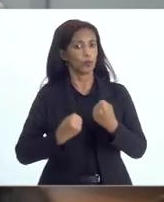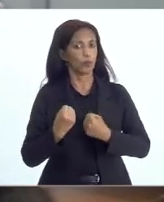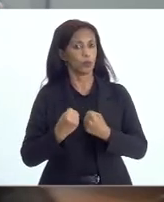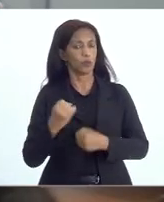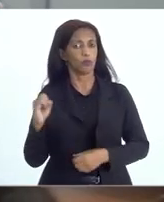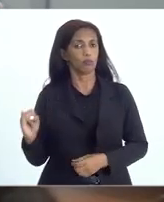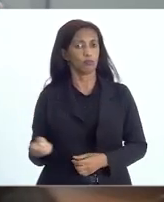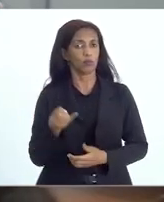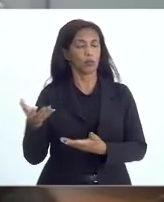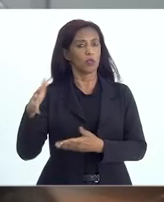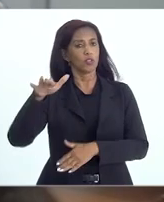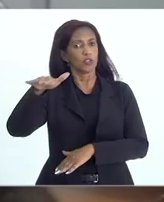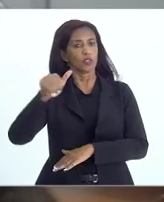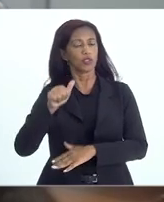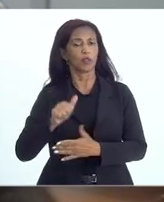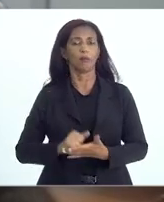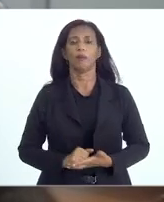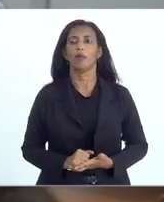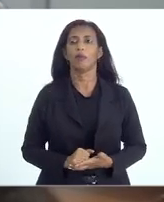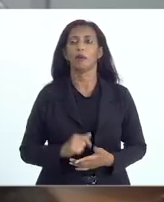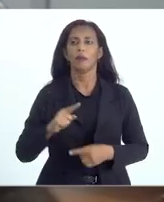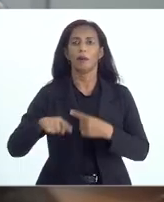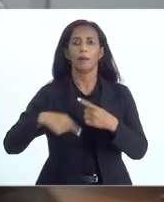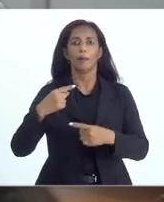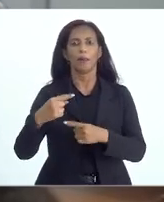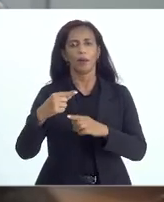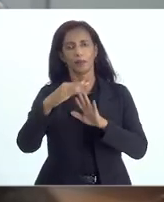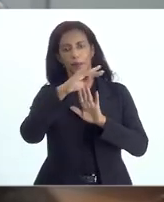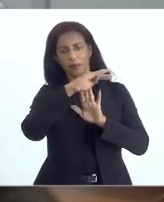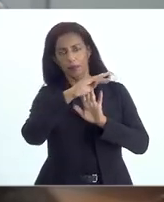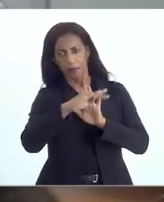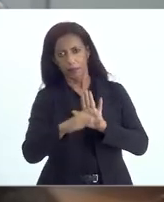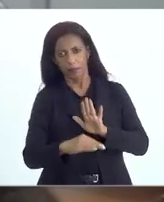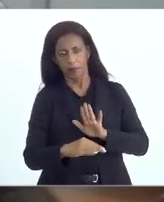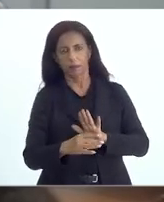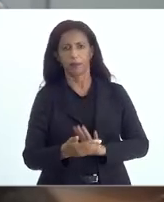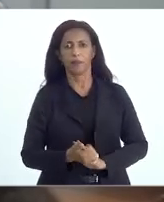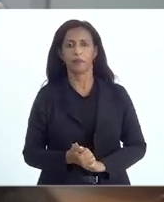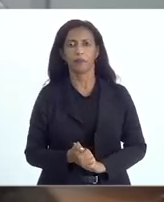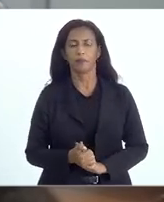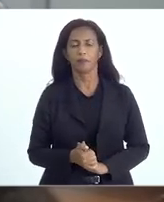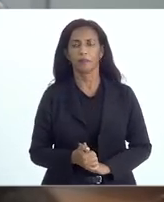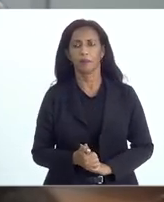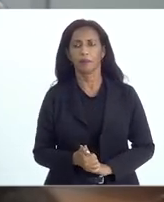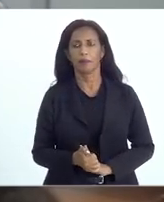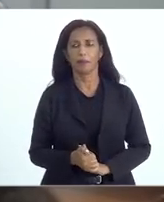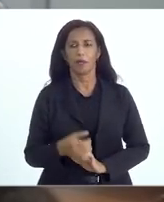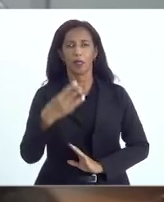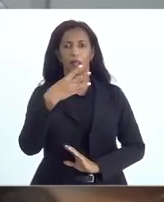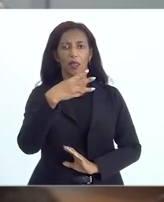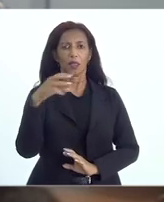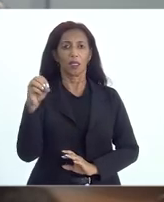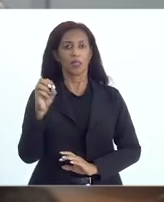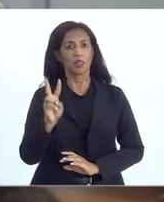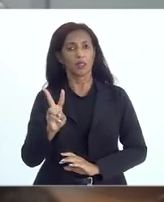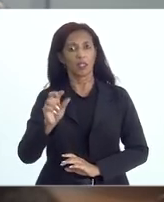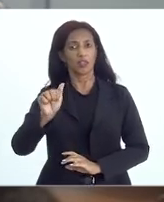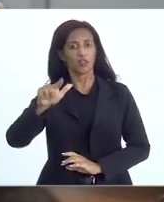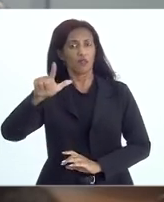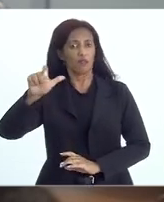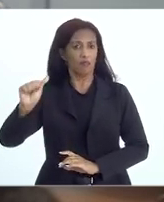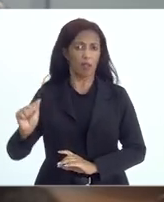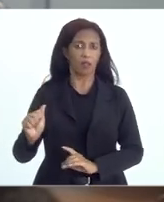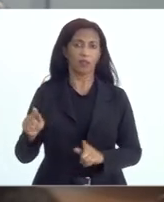possibilidade de convocação para as próximas etapas e tem 300 vagas bloqueadas pelo